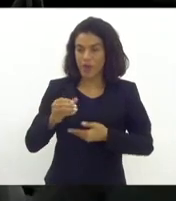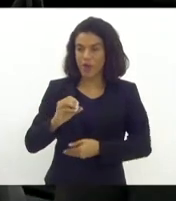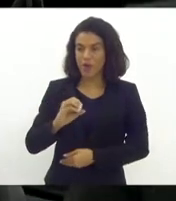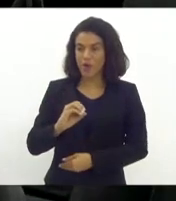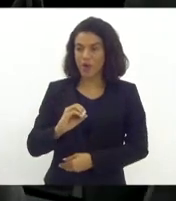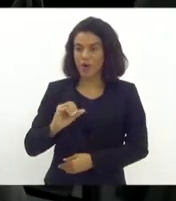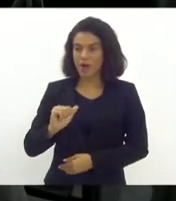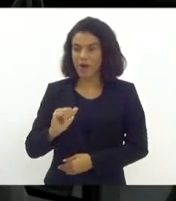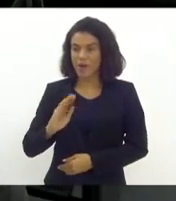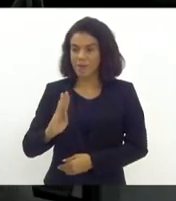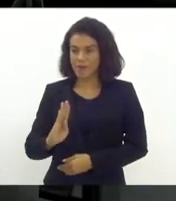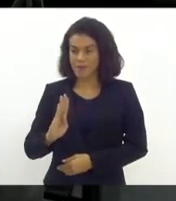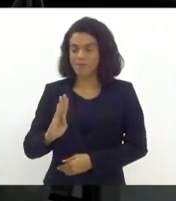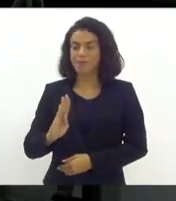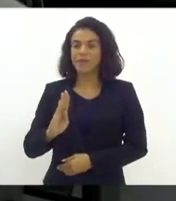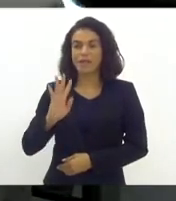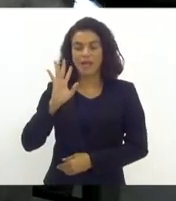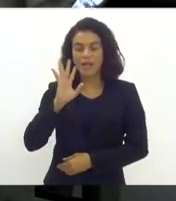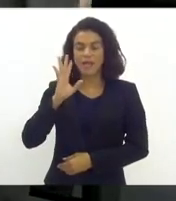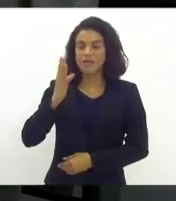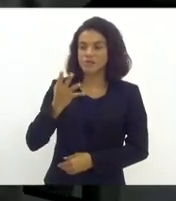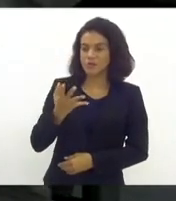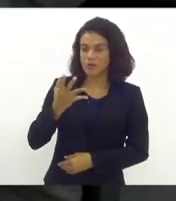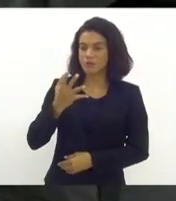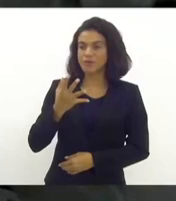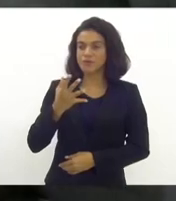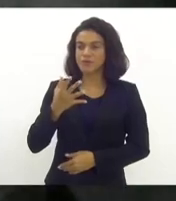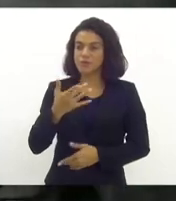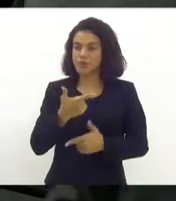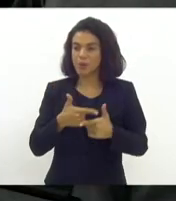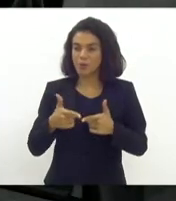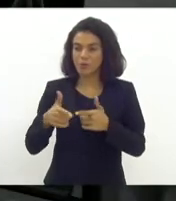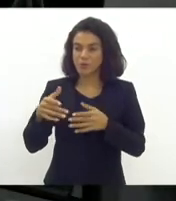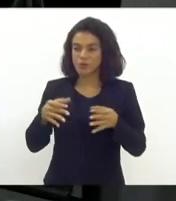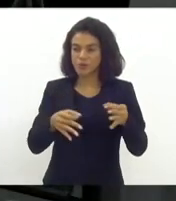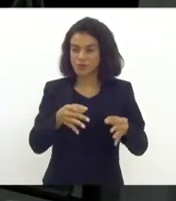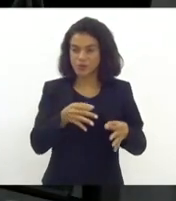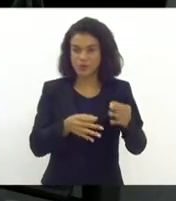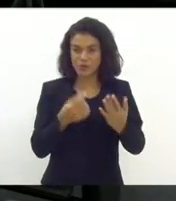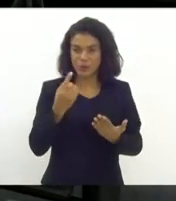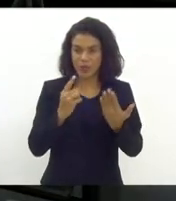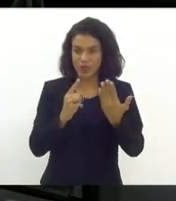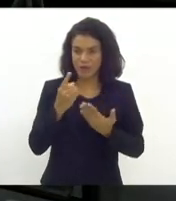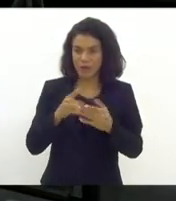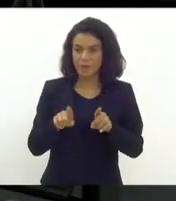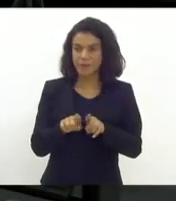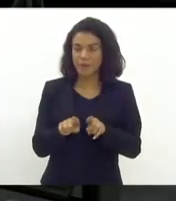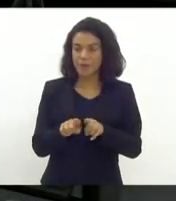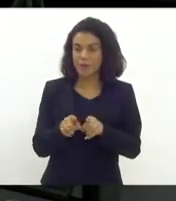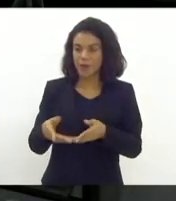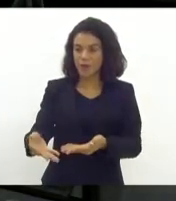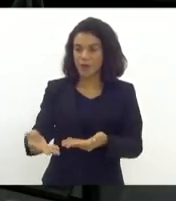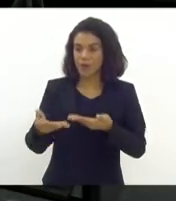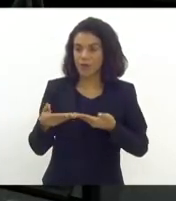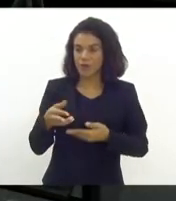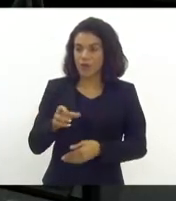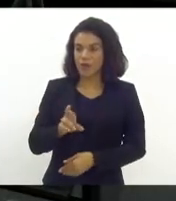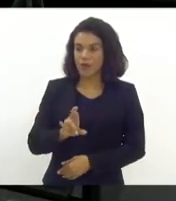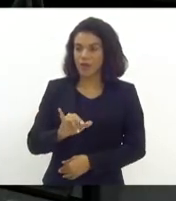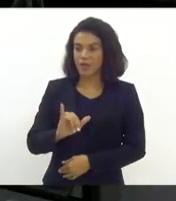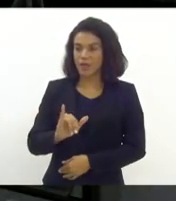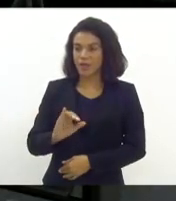estudo e conflito jurídico do carnaval André avançar e convidar também a Rio Tur que